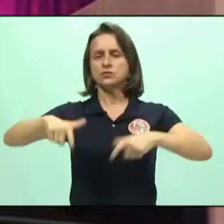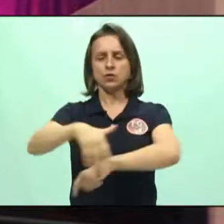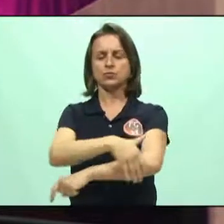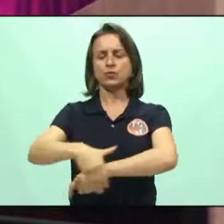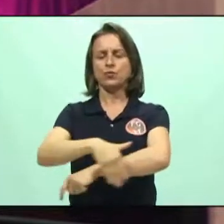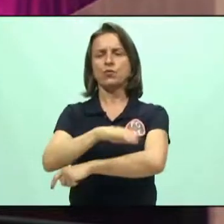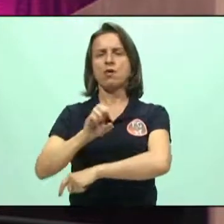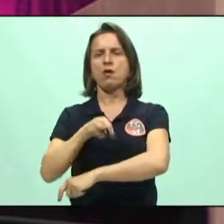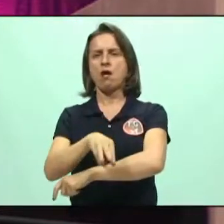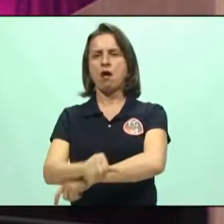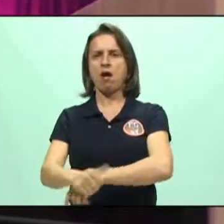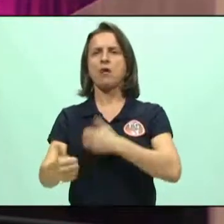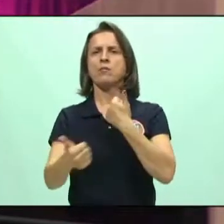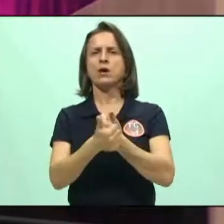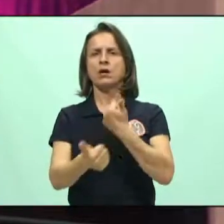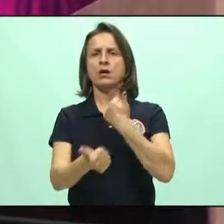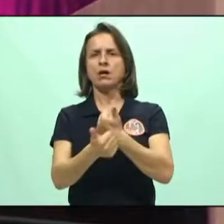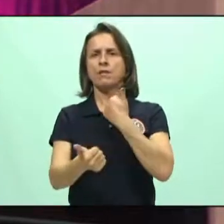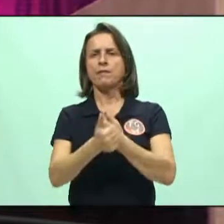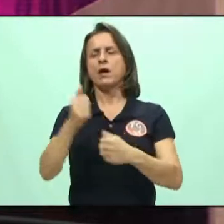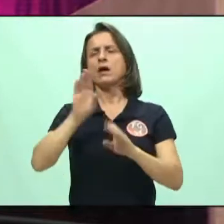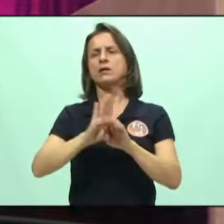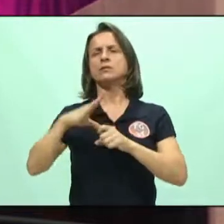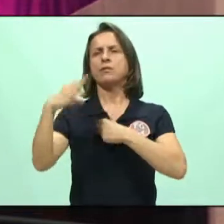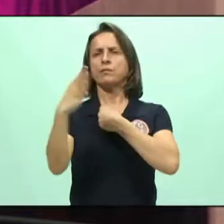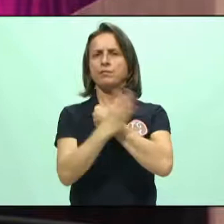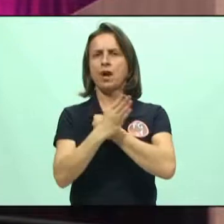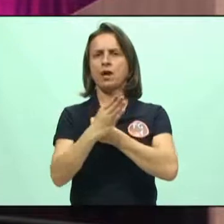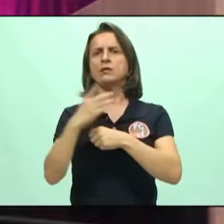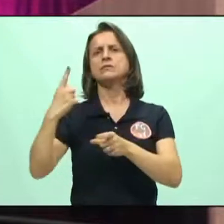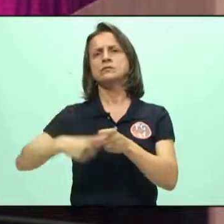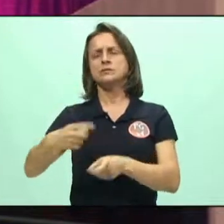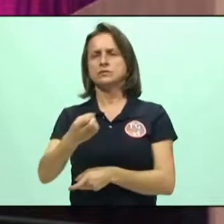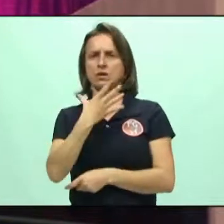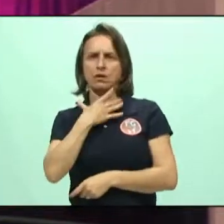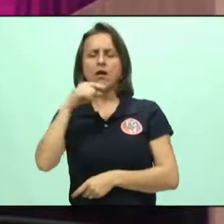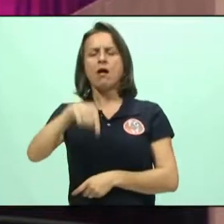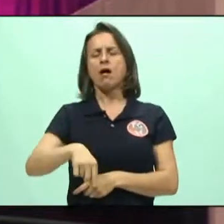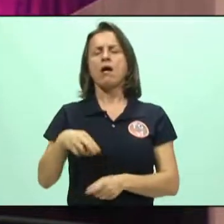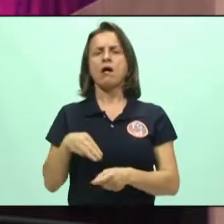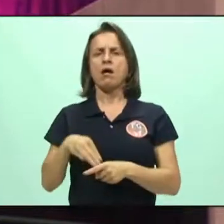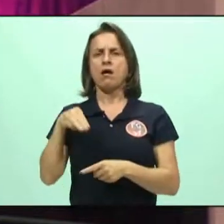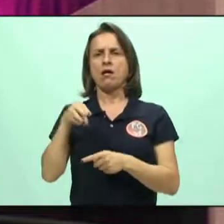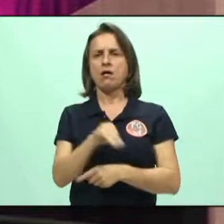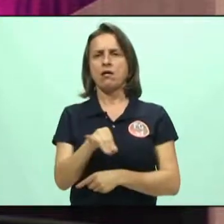e proximidades no bairro Cidade Nova neste município